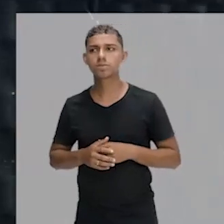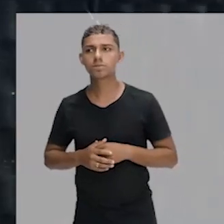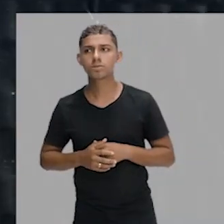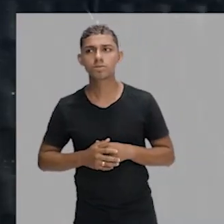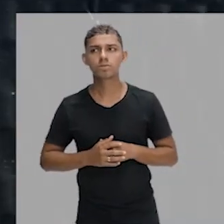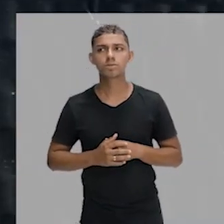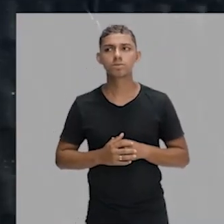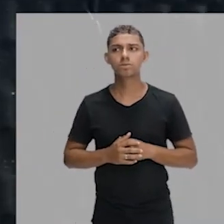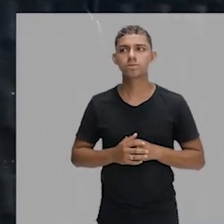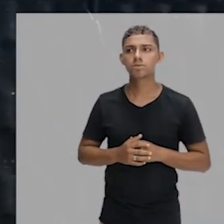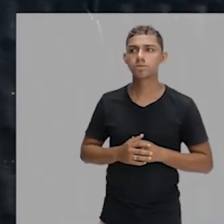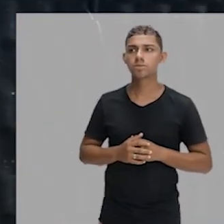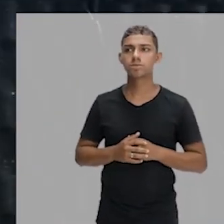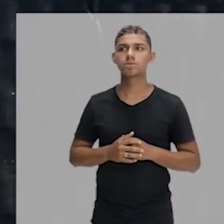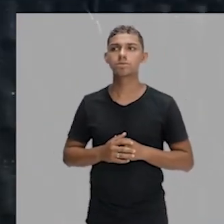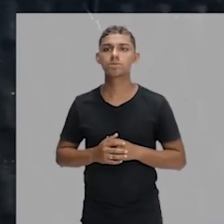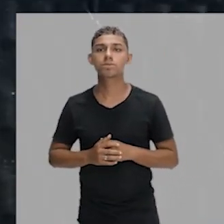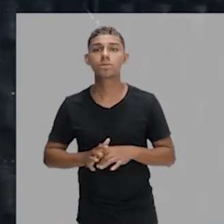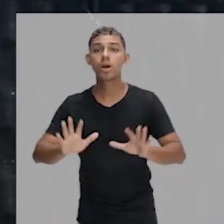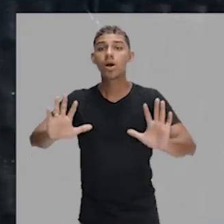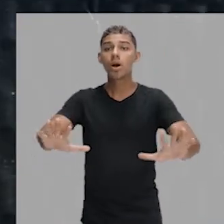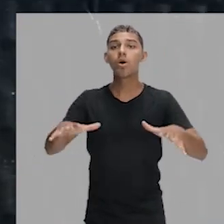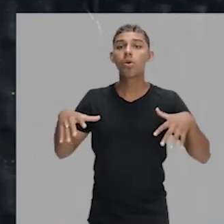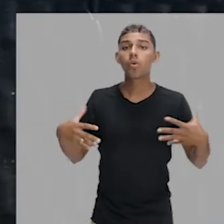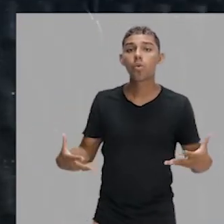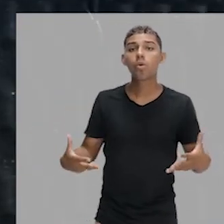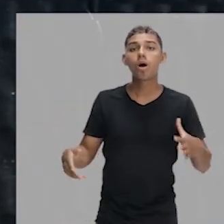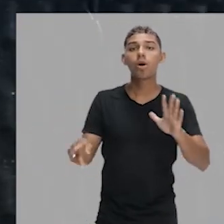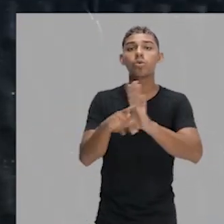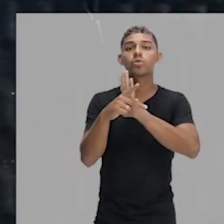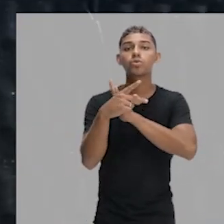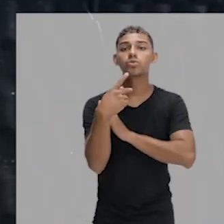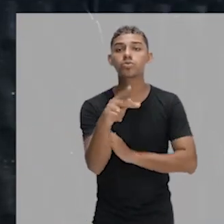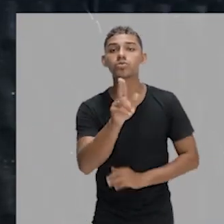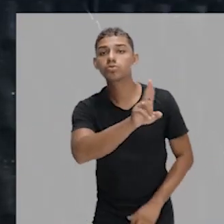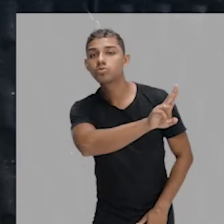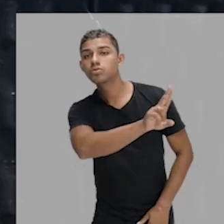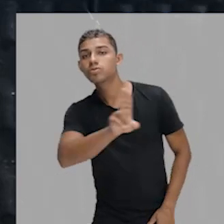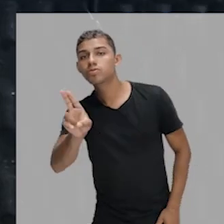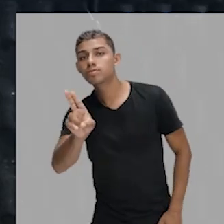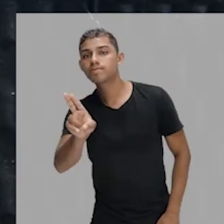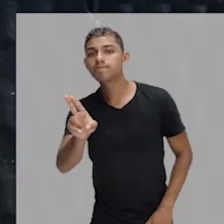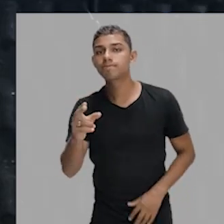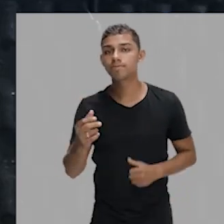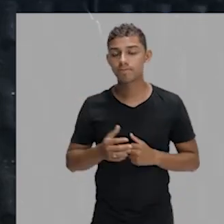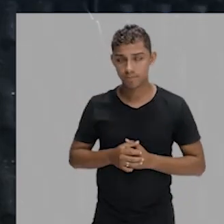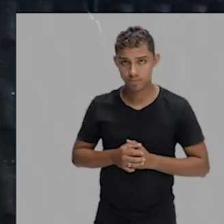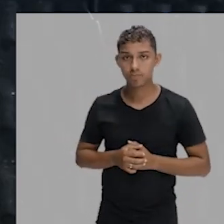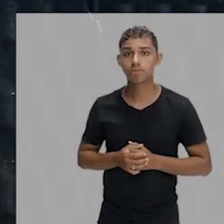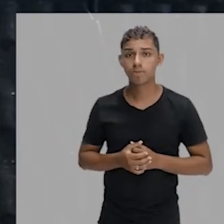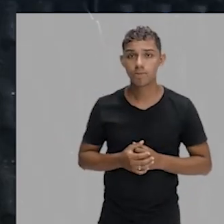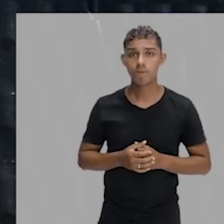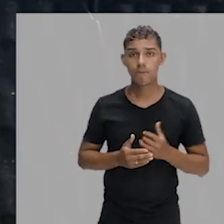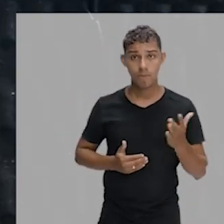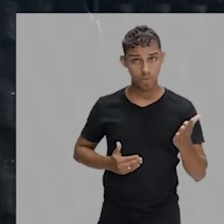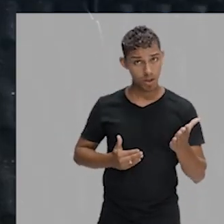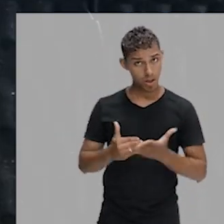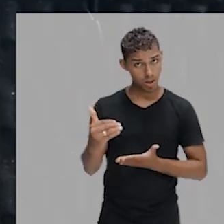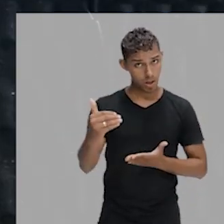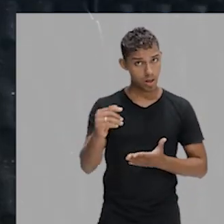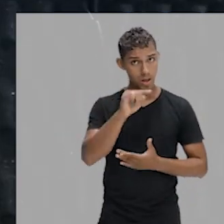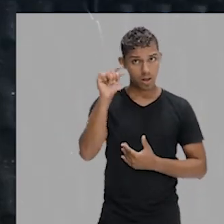is your name? Qual é o seu nome? Eu começo com a palavra interrogativa. Onde você